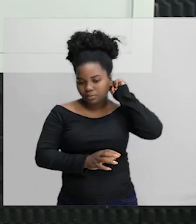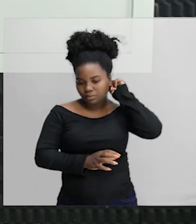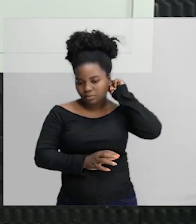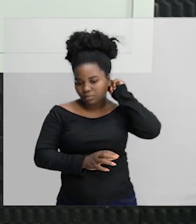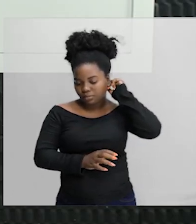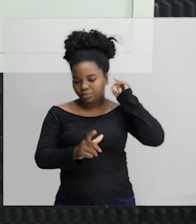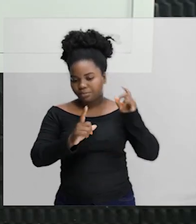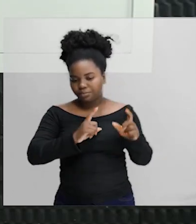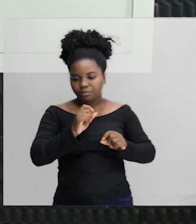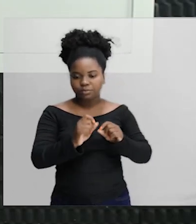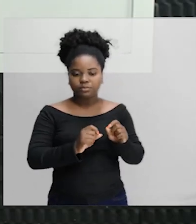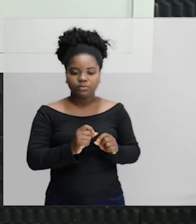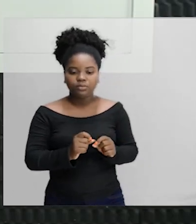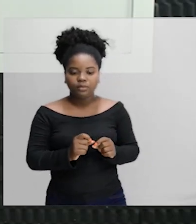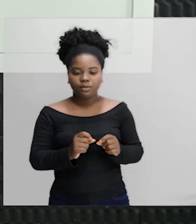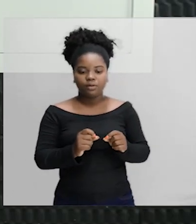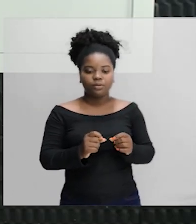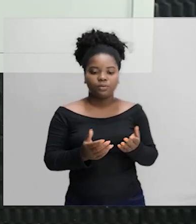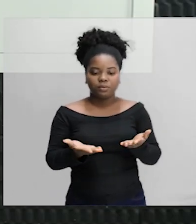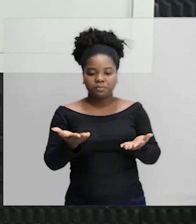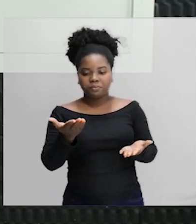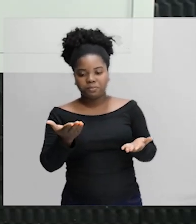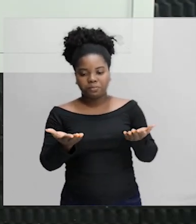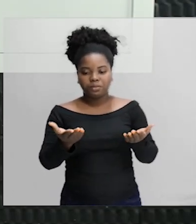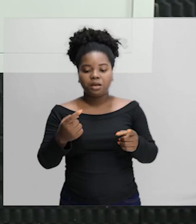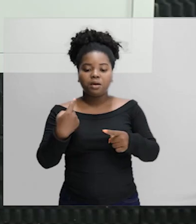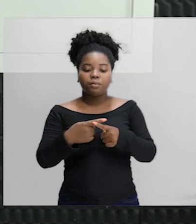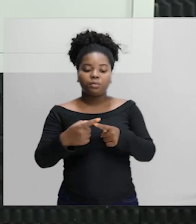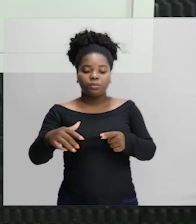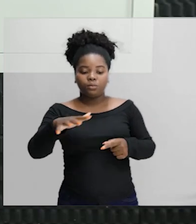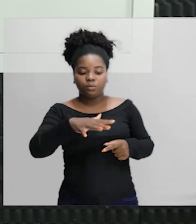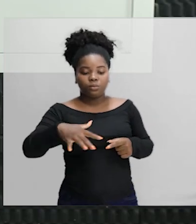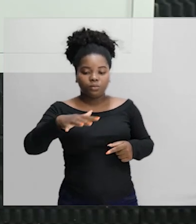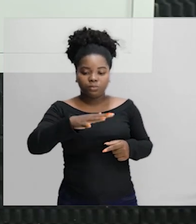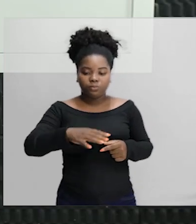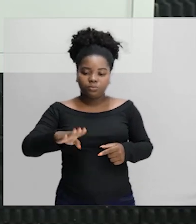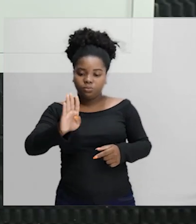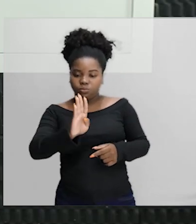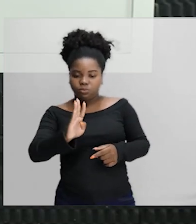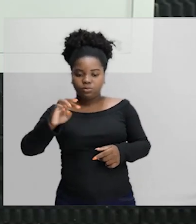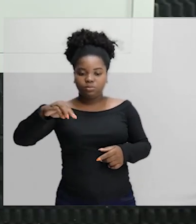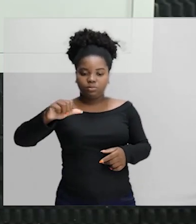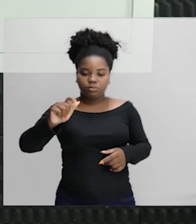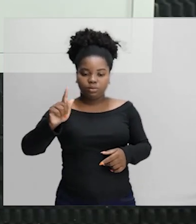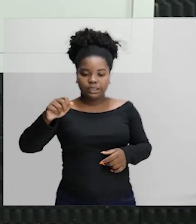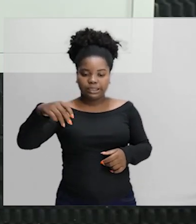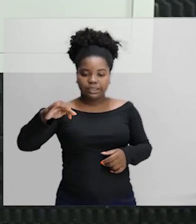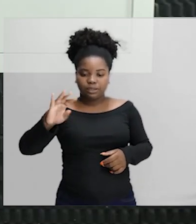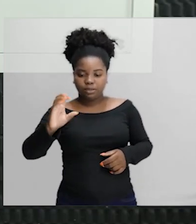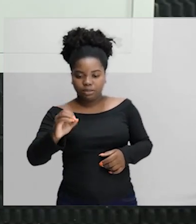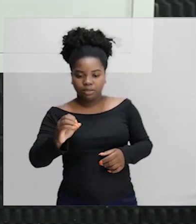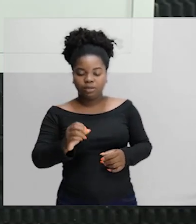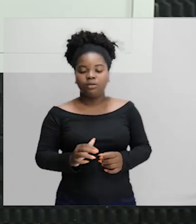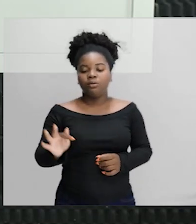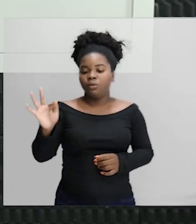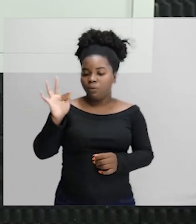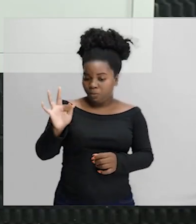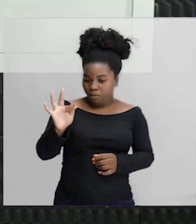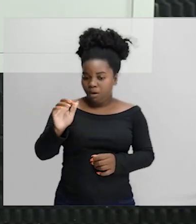um certo equilíbrio, porque o campo magnético com a força, peso